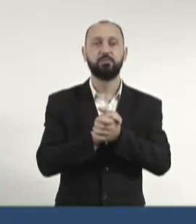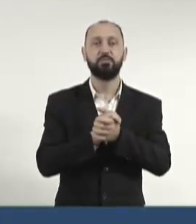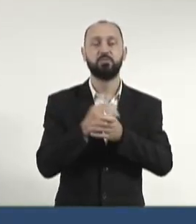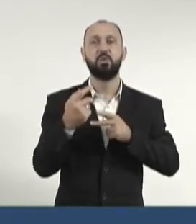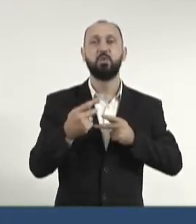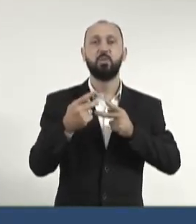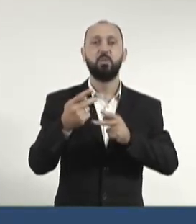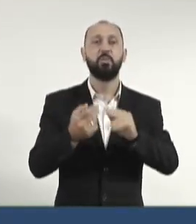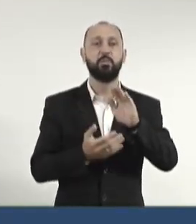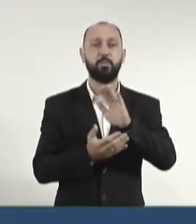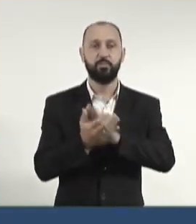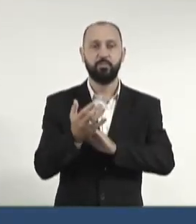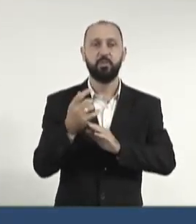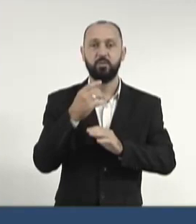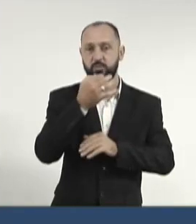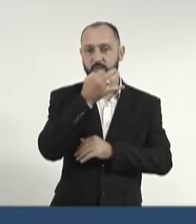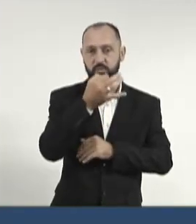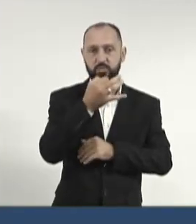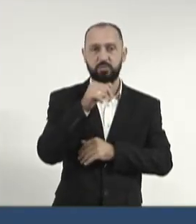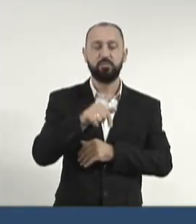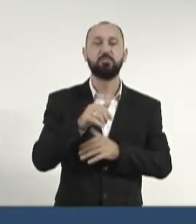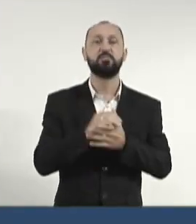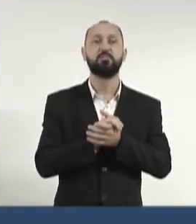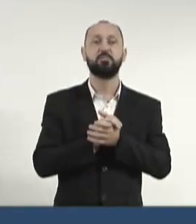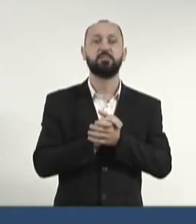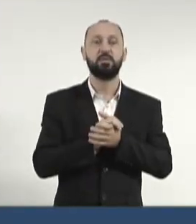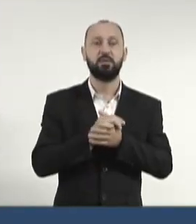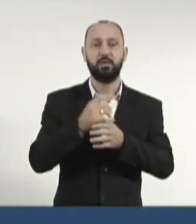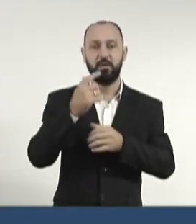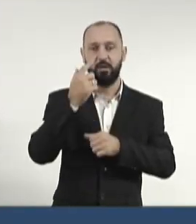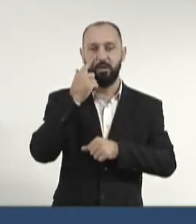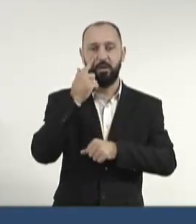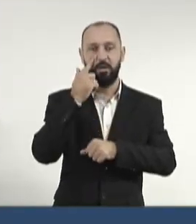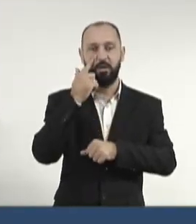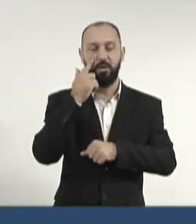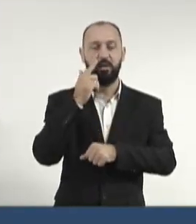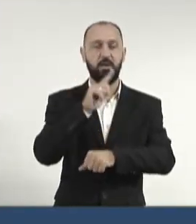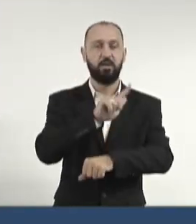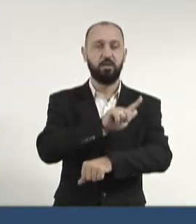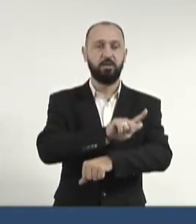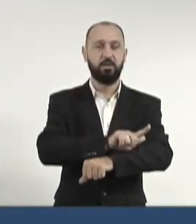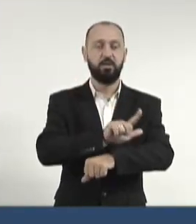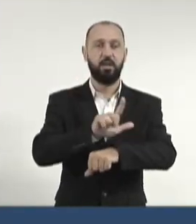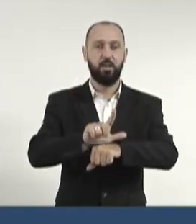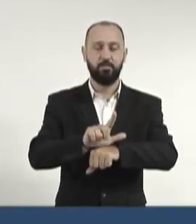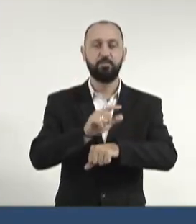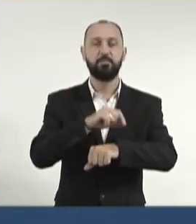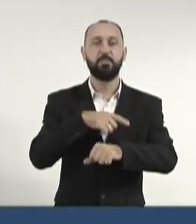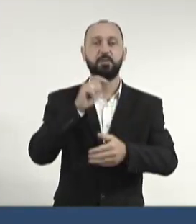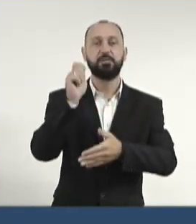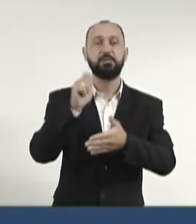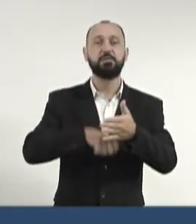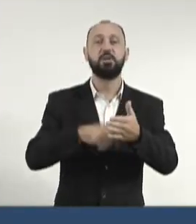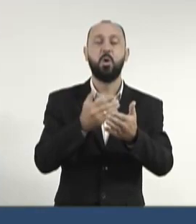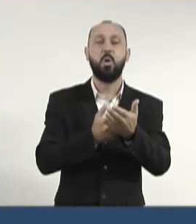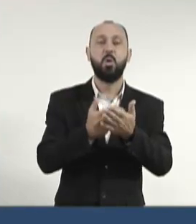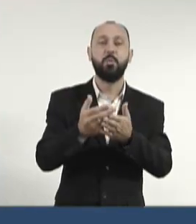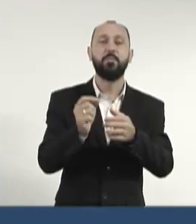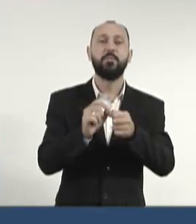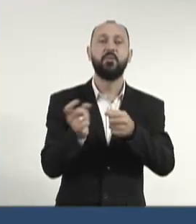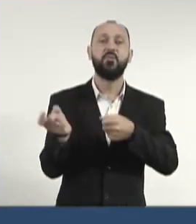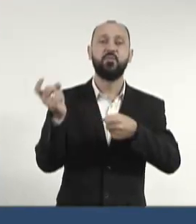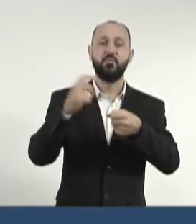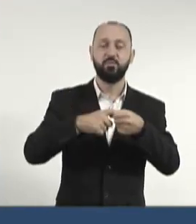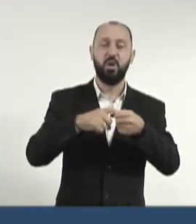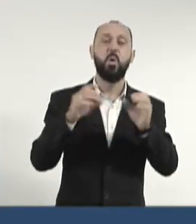o convite para ir, porque eu fiz a indicação aqui, a Guia Lopes da Laguna para lá assinar a ordem de serviço para a